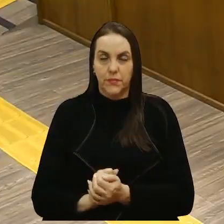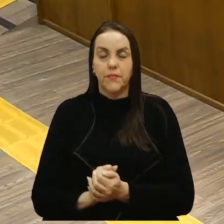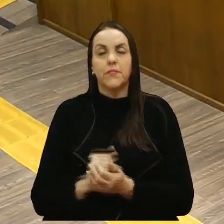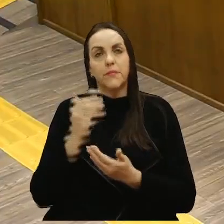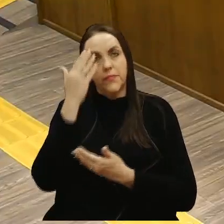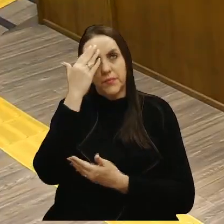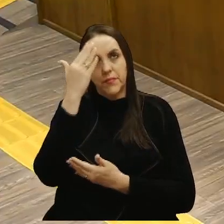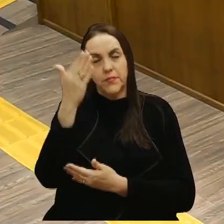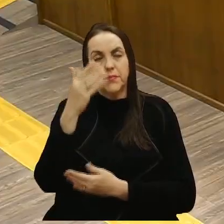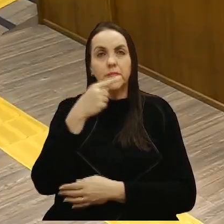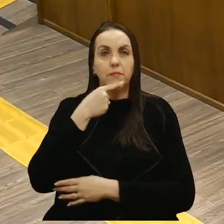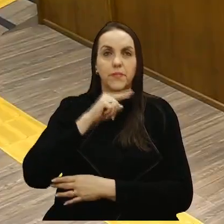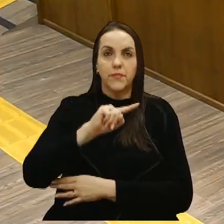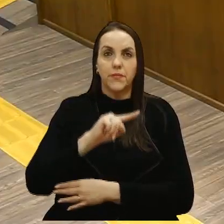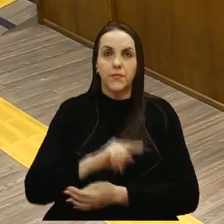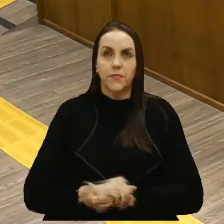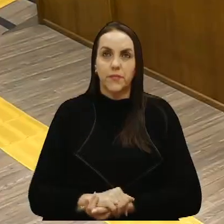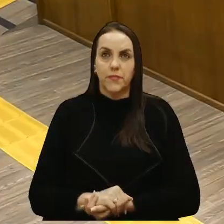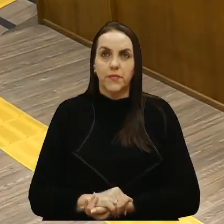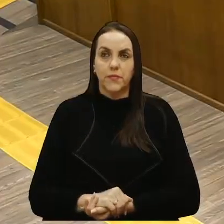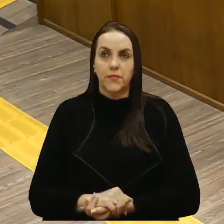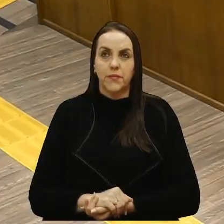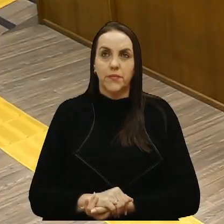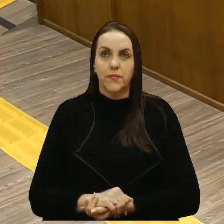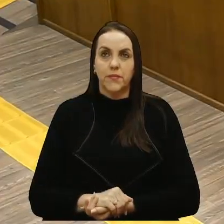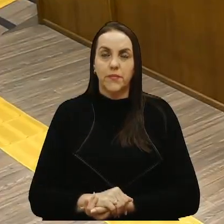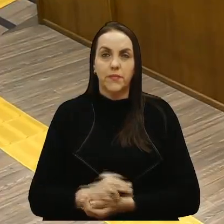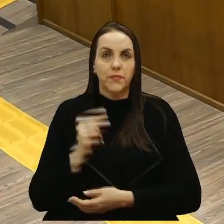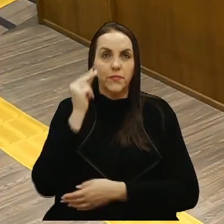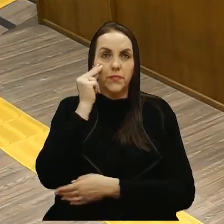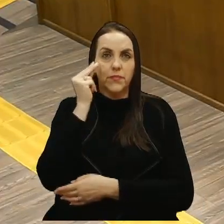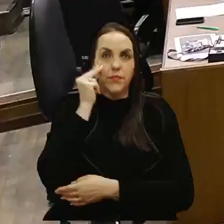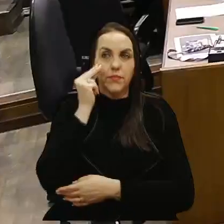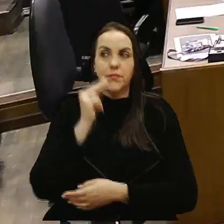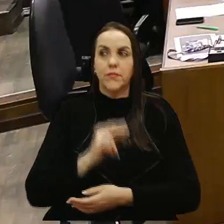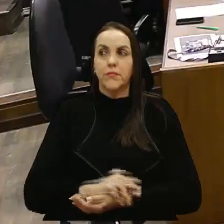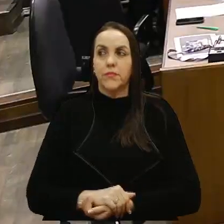Obrigado, vereador Caleb Garbim. Com a palavra, vereador Cláudio Libardi.